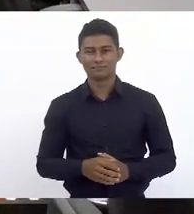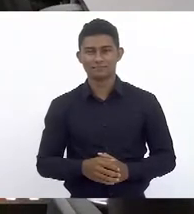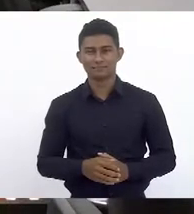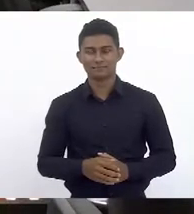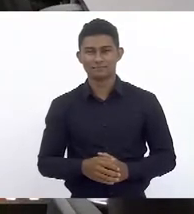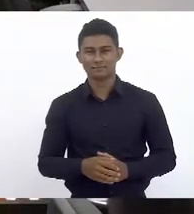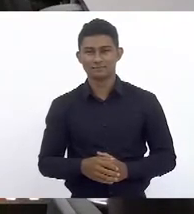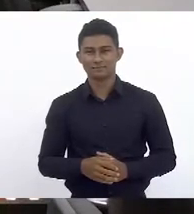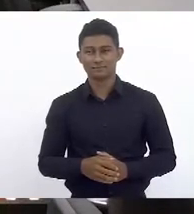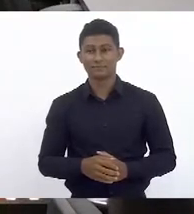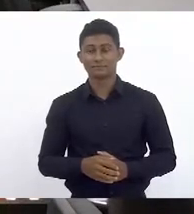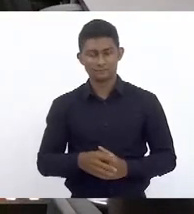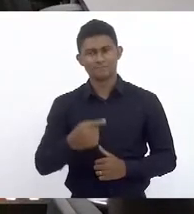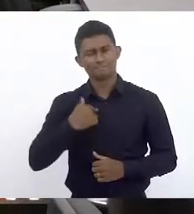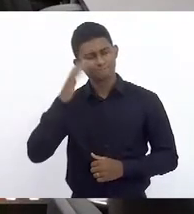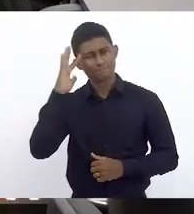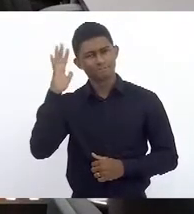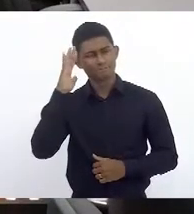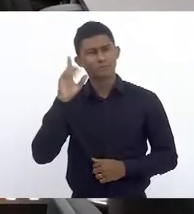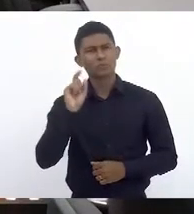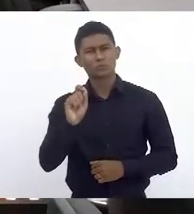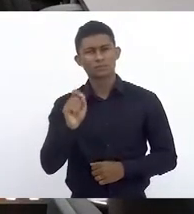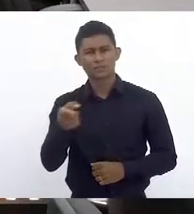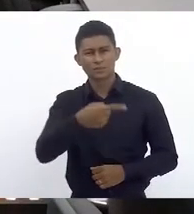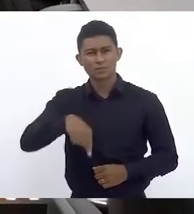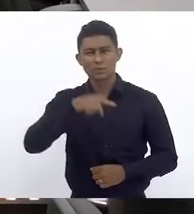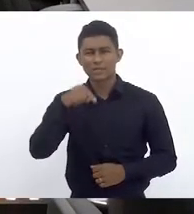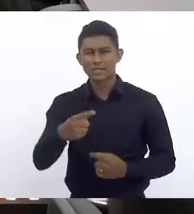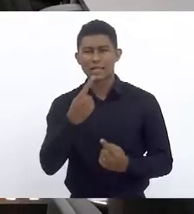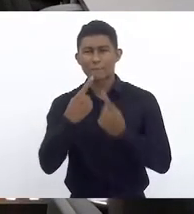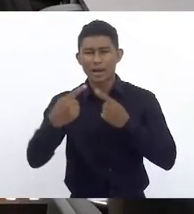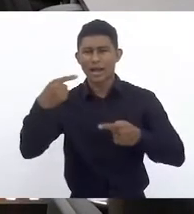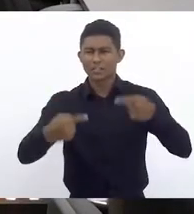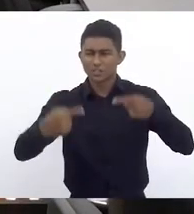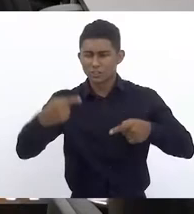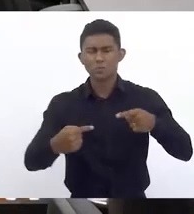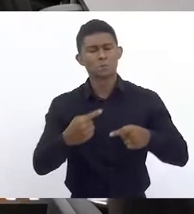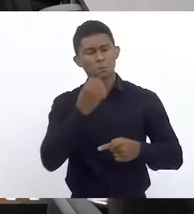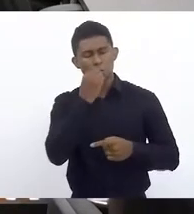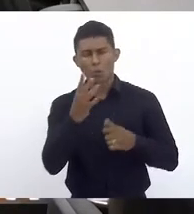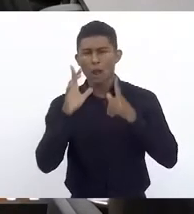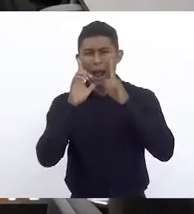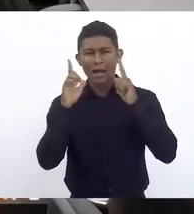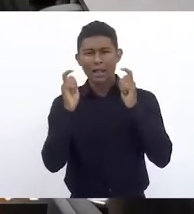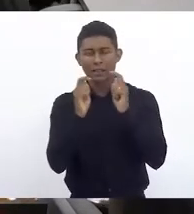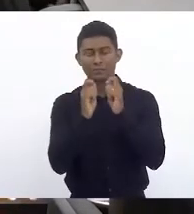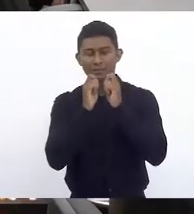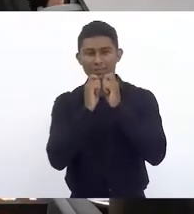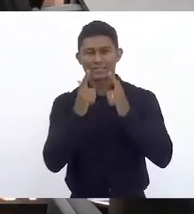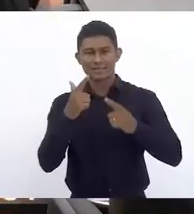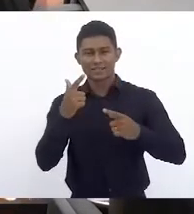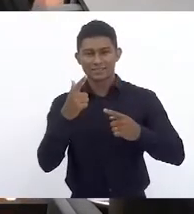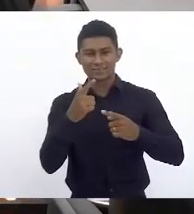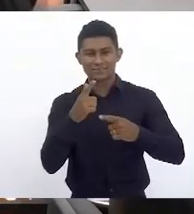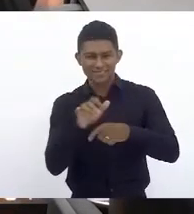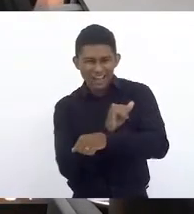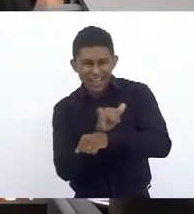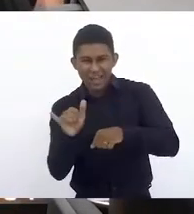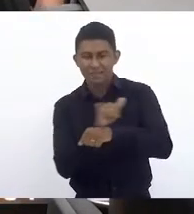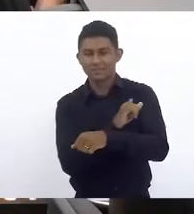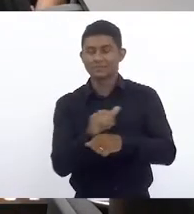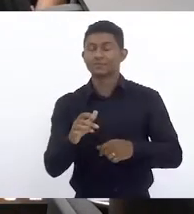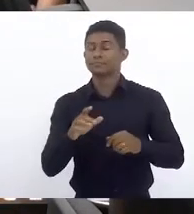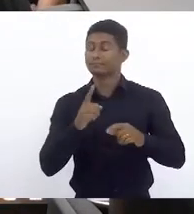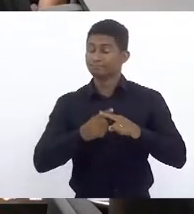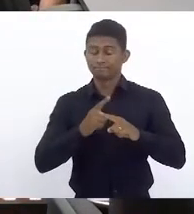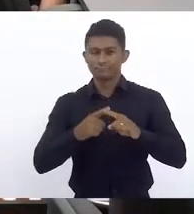Estamos, na minha avaliação, fazendo um dos debates mais estratégicos que a Alerj já fez, porque esse tema é um tema